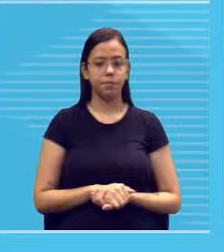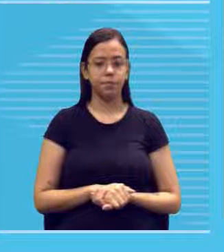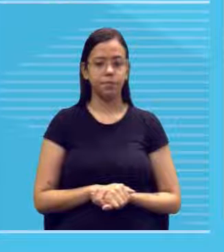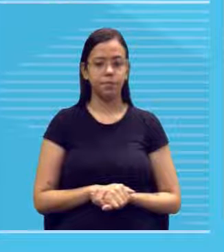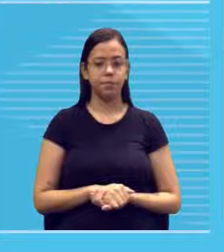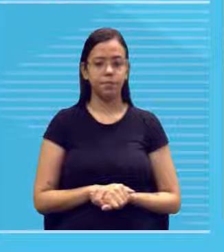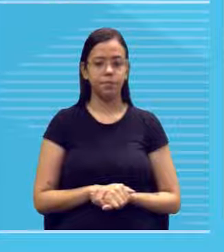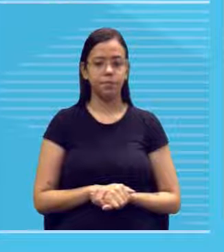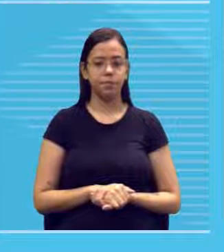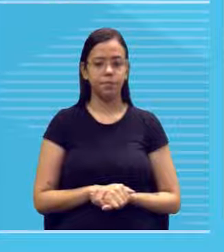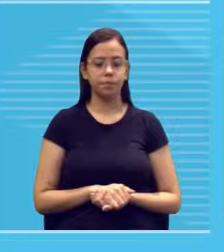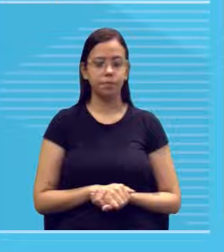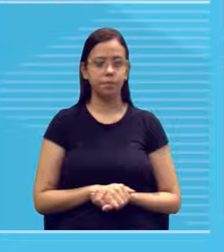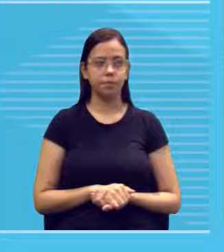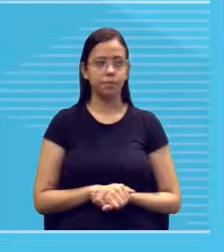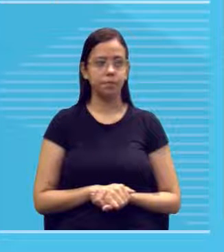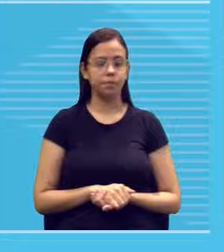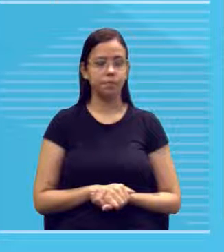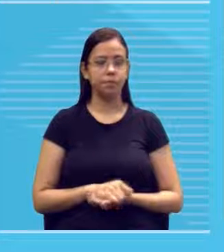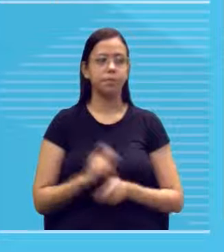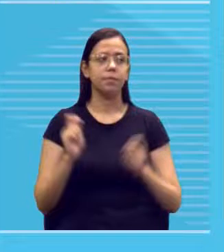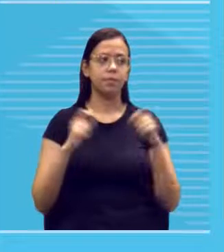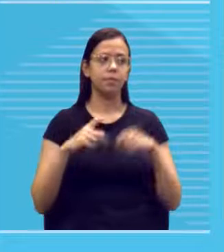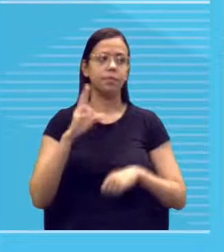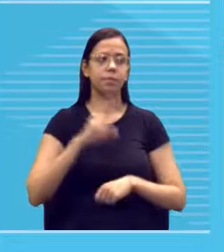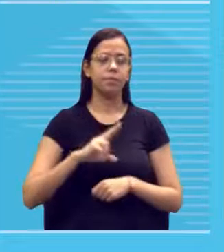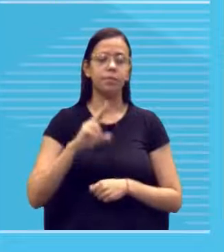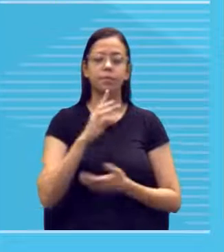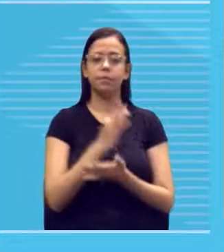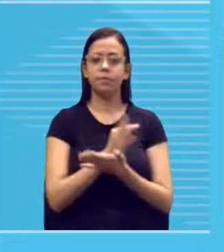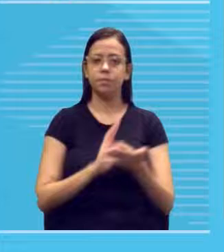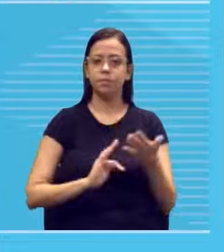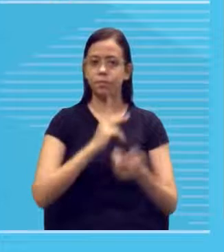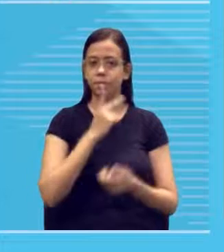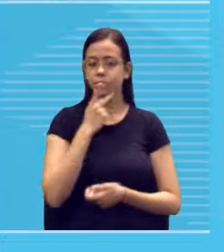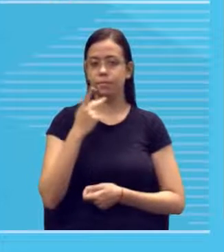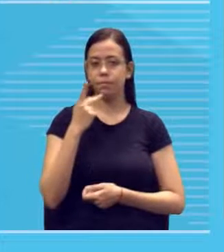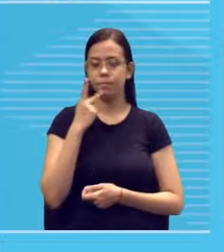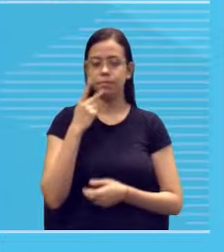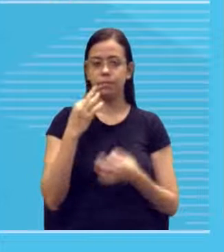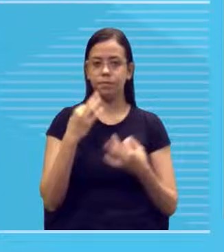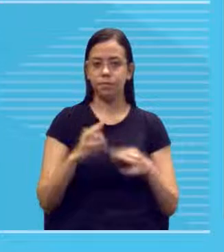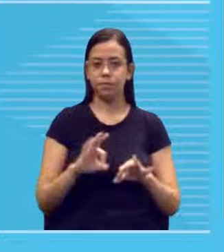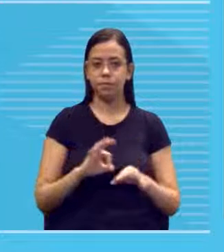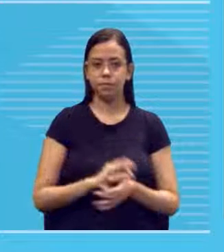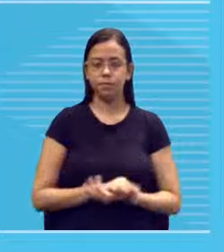aplicar o teorema de Pitágoras aqui não tem não